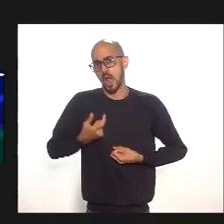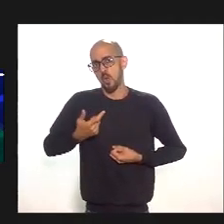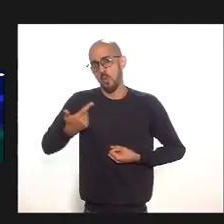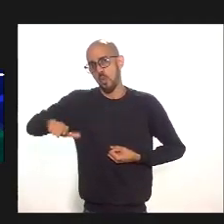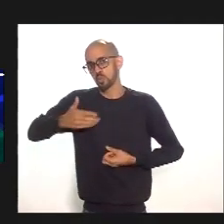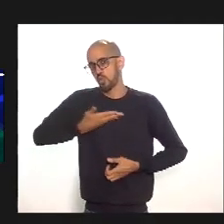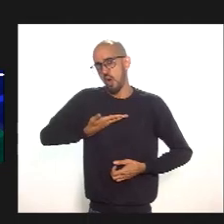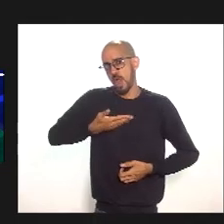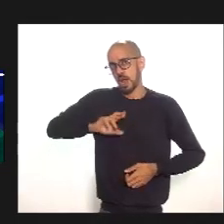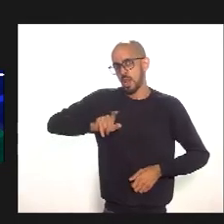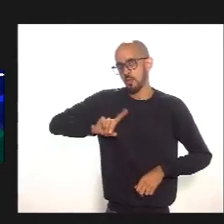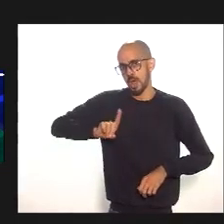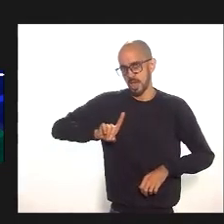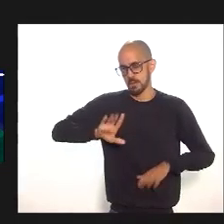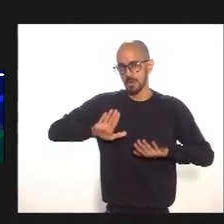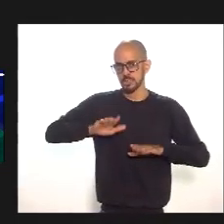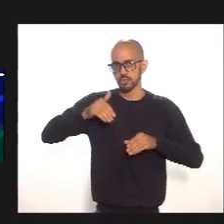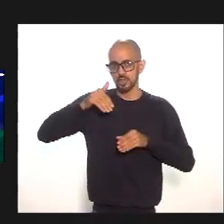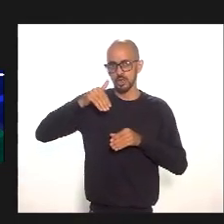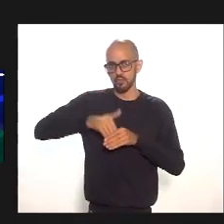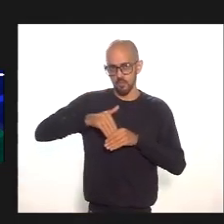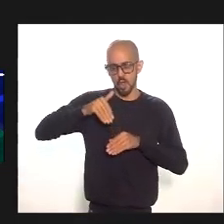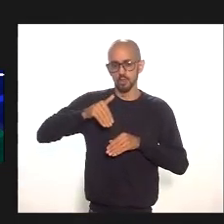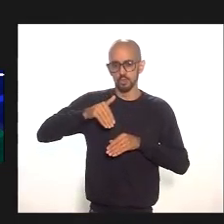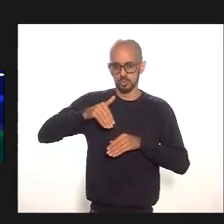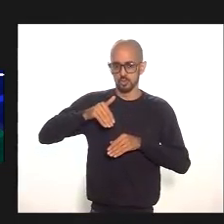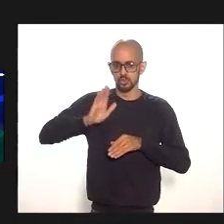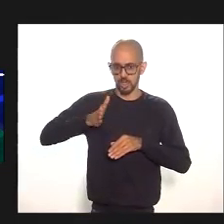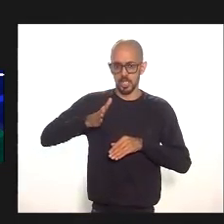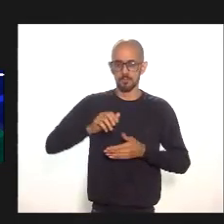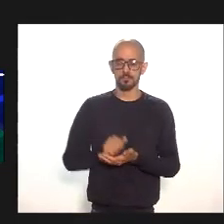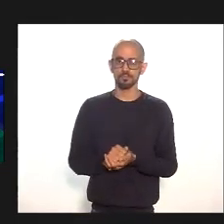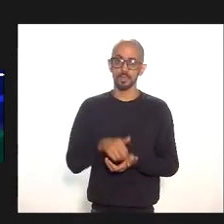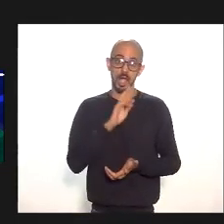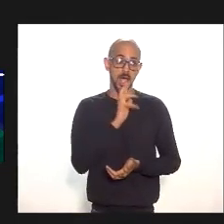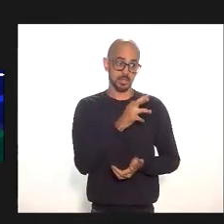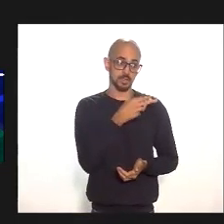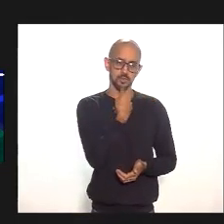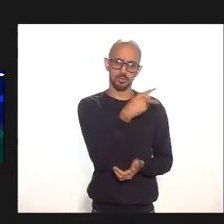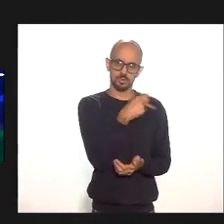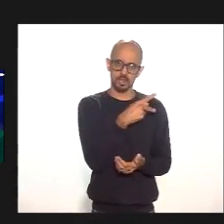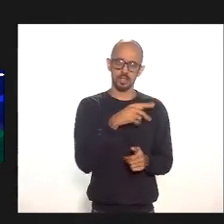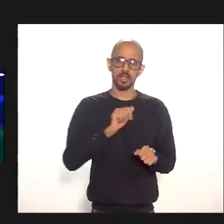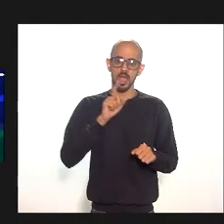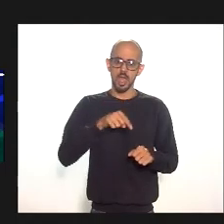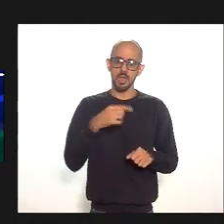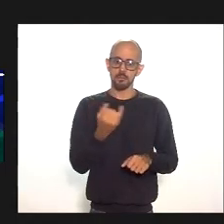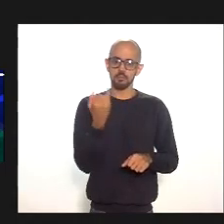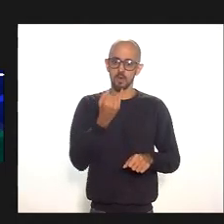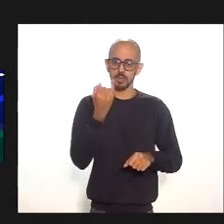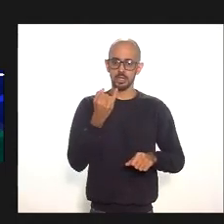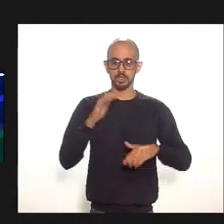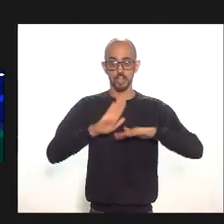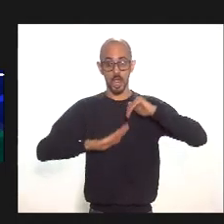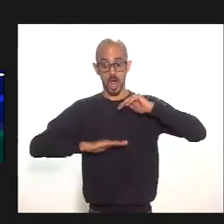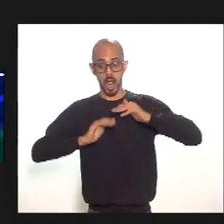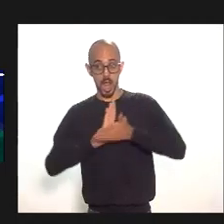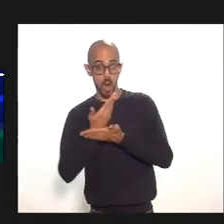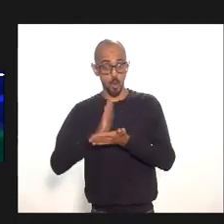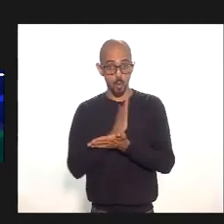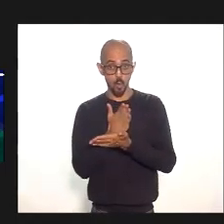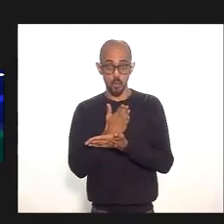pela baixa indiligência. O deputado Mink tem total razão. É fundamental que, em determinadas matérias, tenhamos